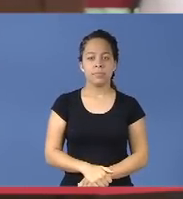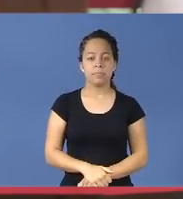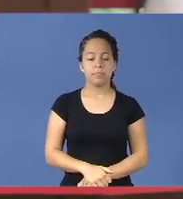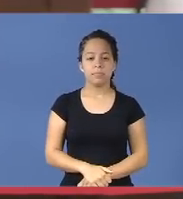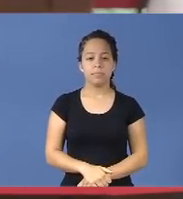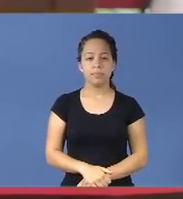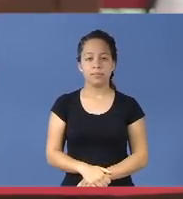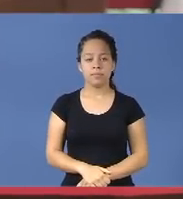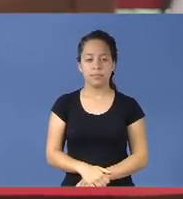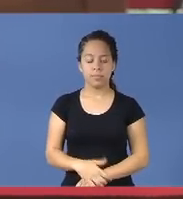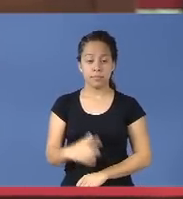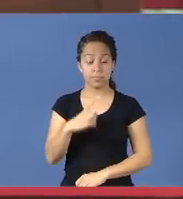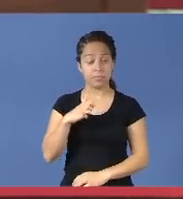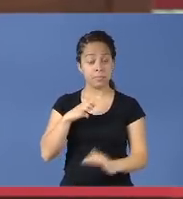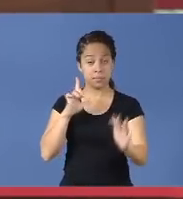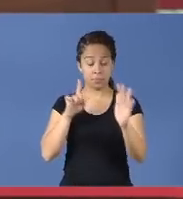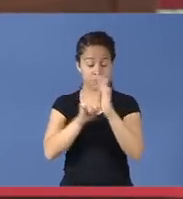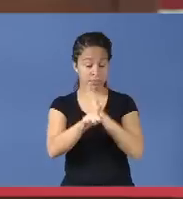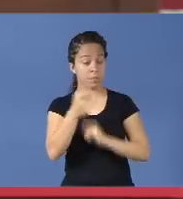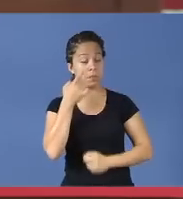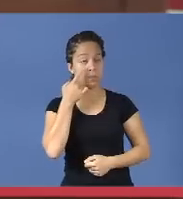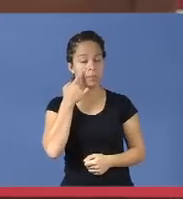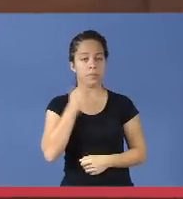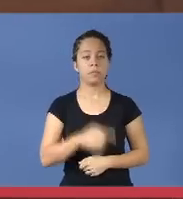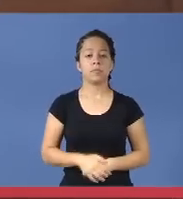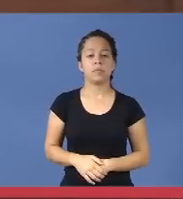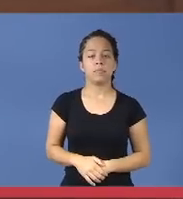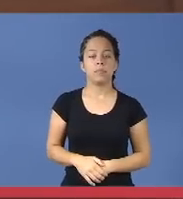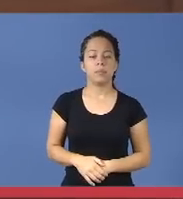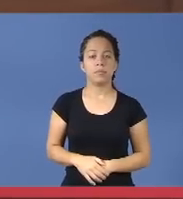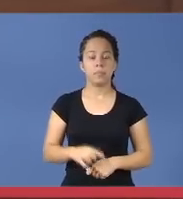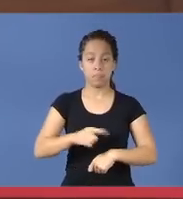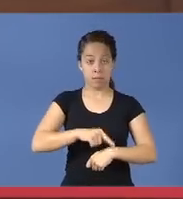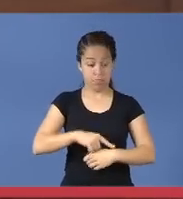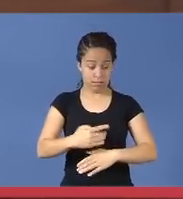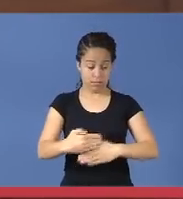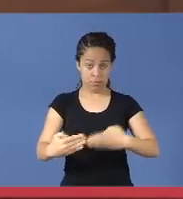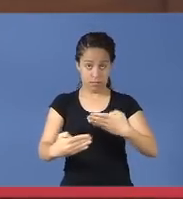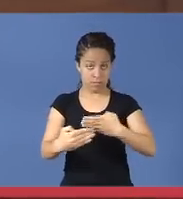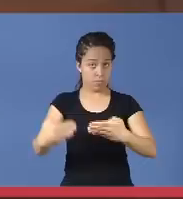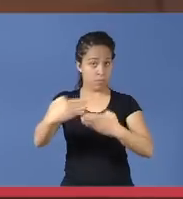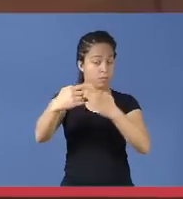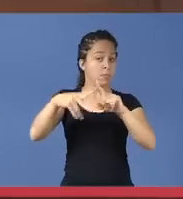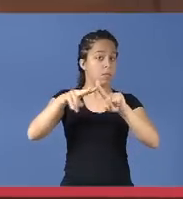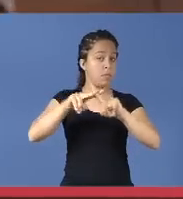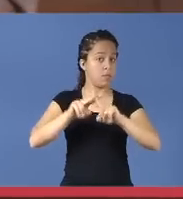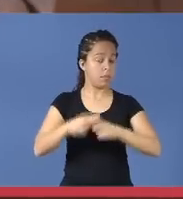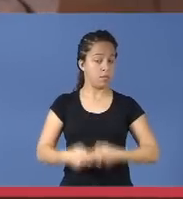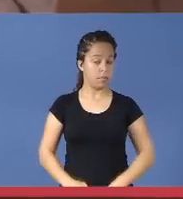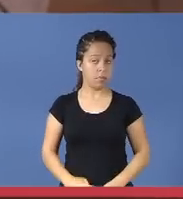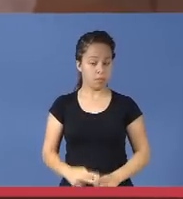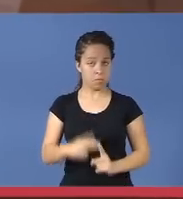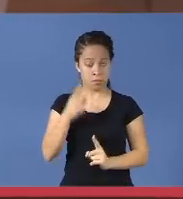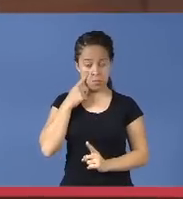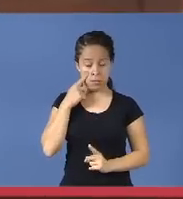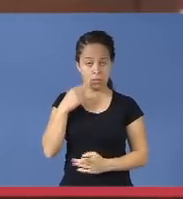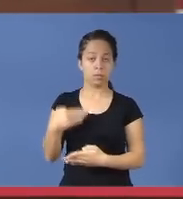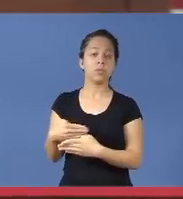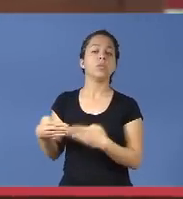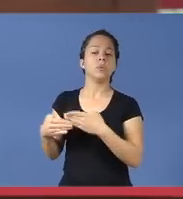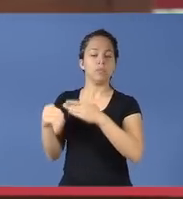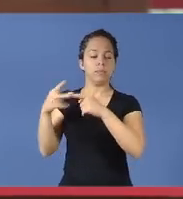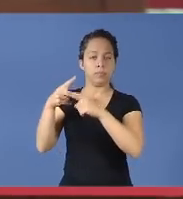fizemos a seguinte pergunta. Neemias. Na reconstrução dos muros, falando sobre reconstrução dos muros. Dos